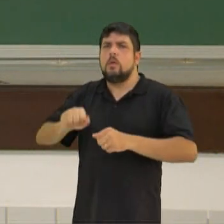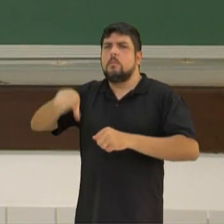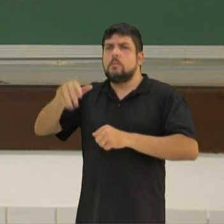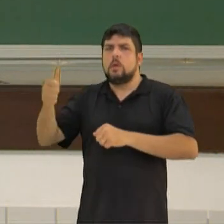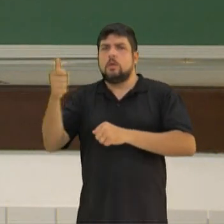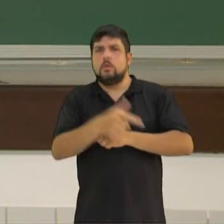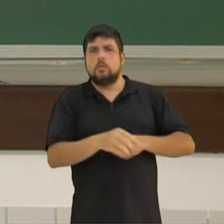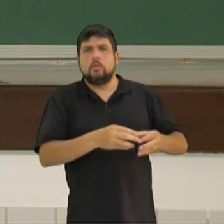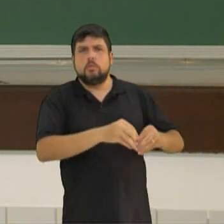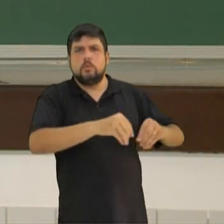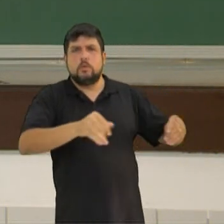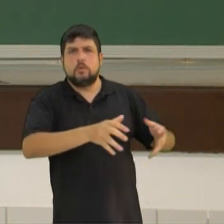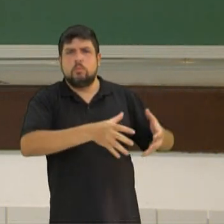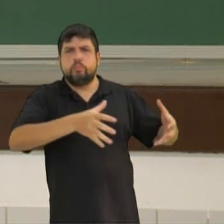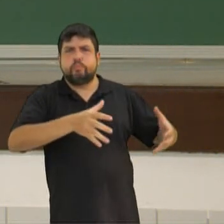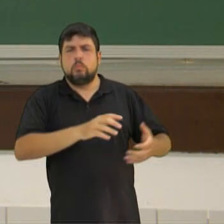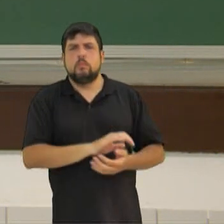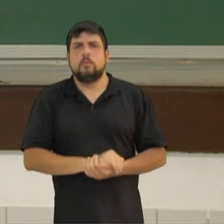de terra de minério.